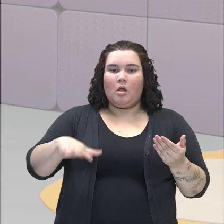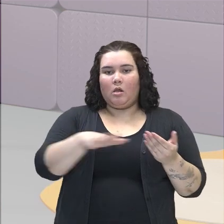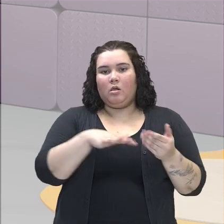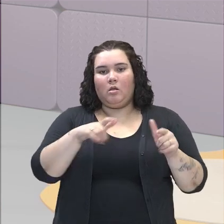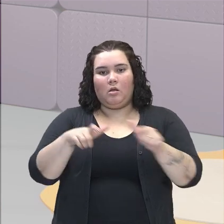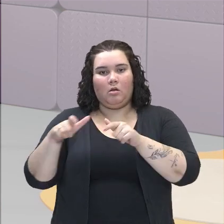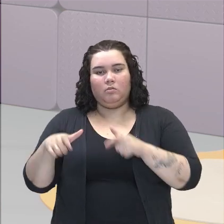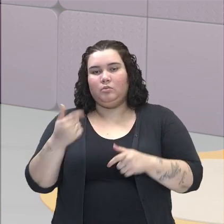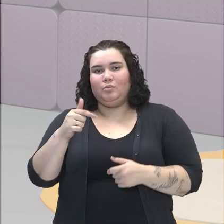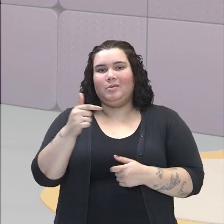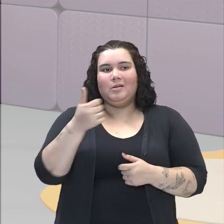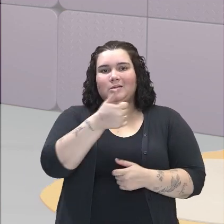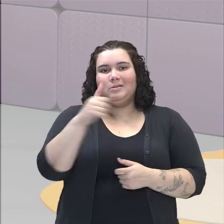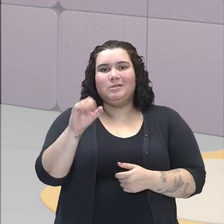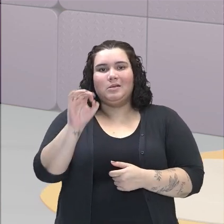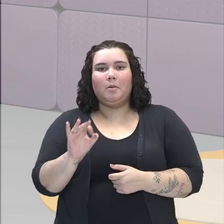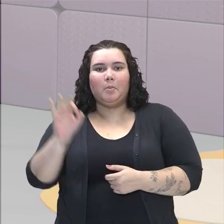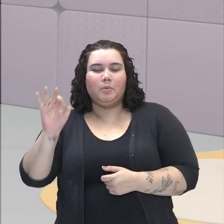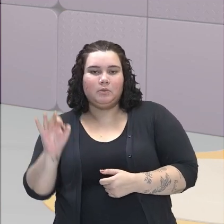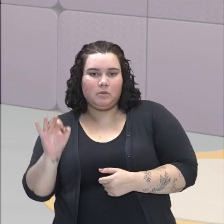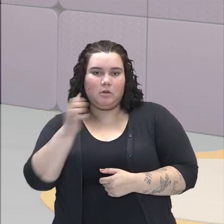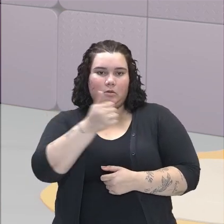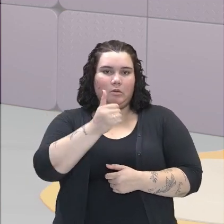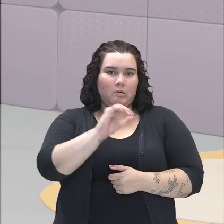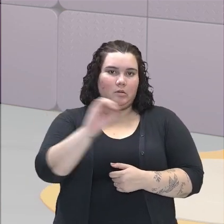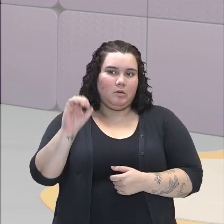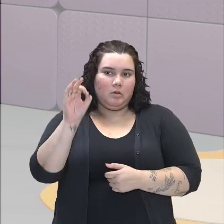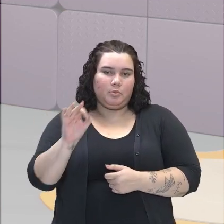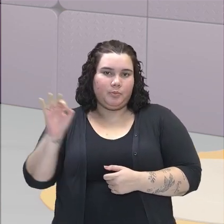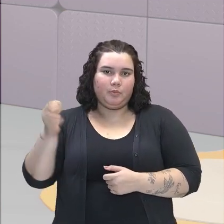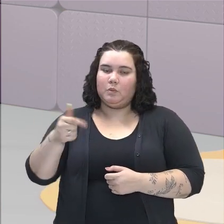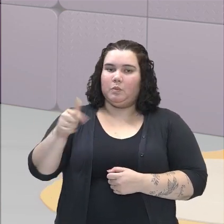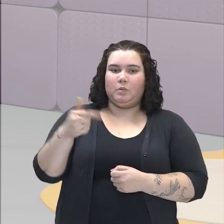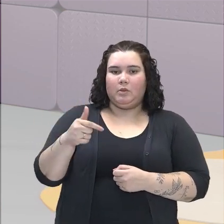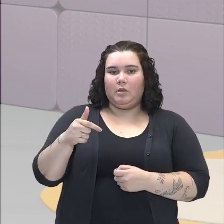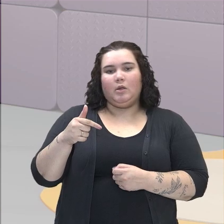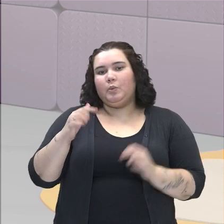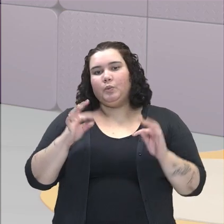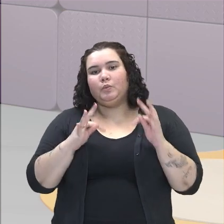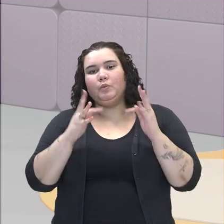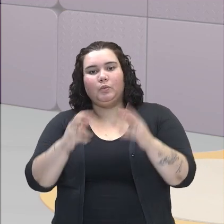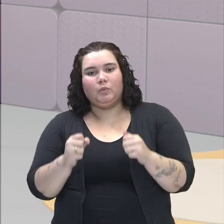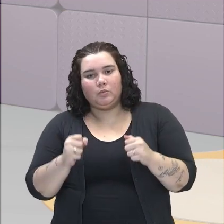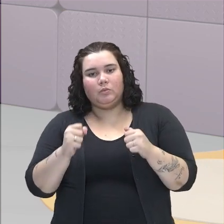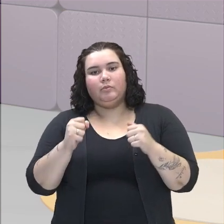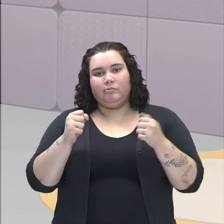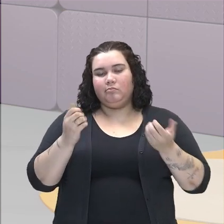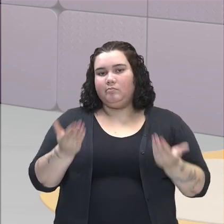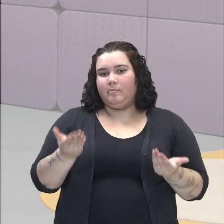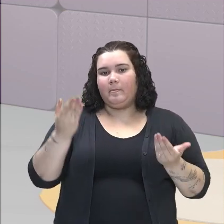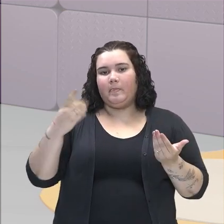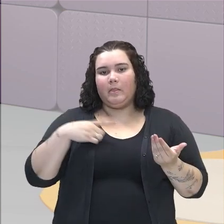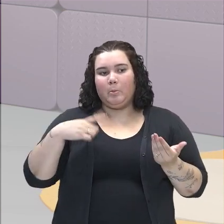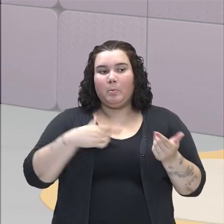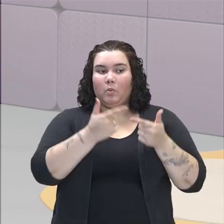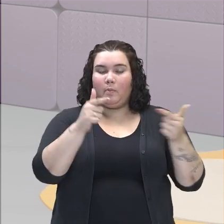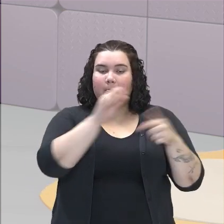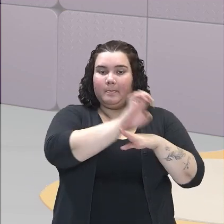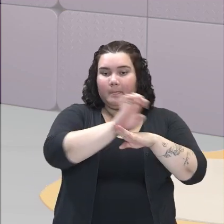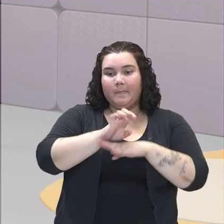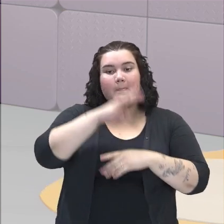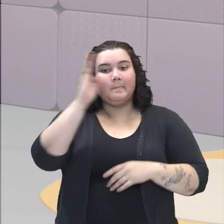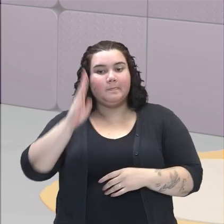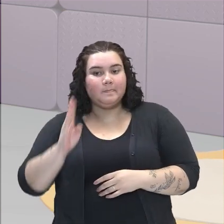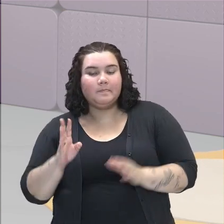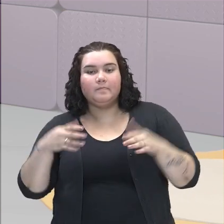rodovias elas não são, ainda não tem uma rede de rodovias tão grande quanto em